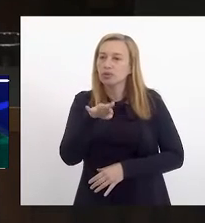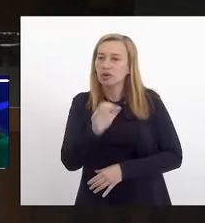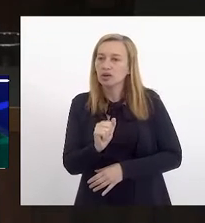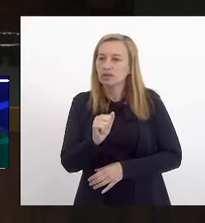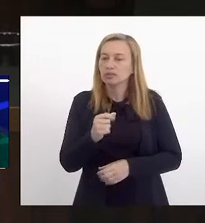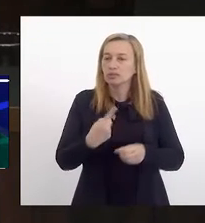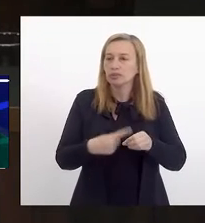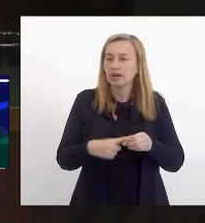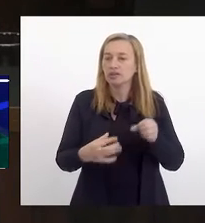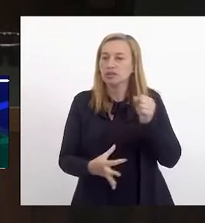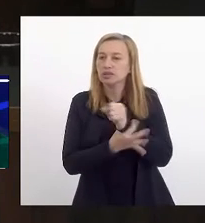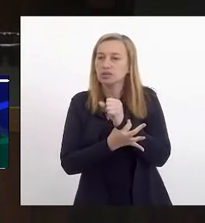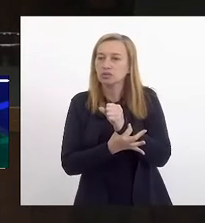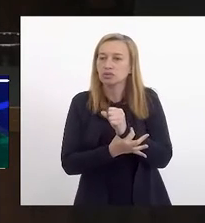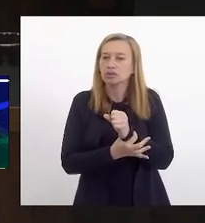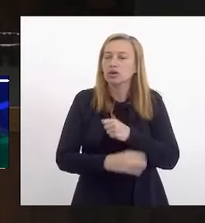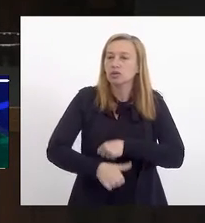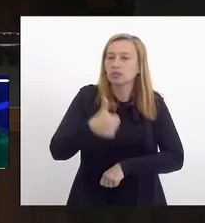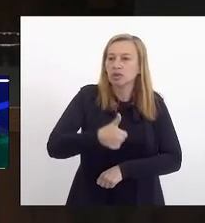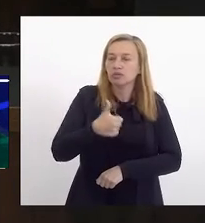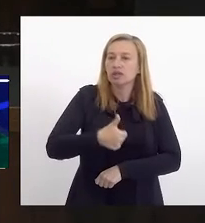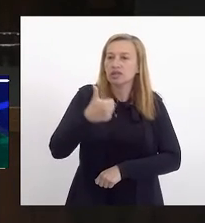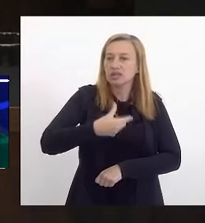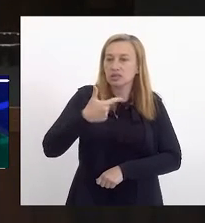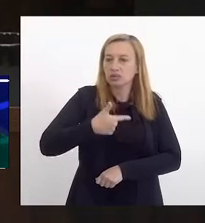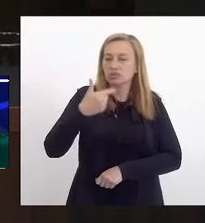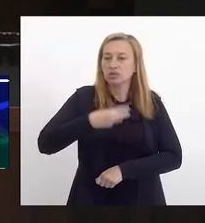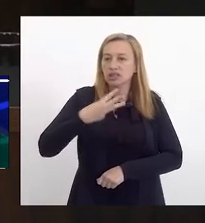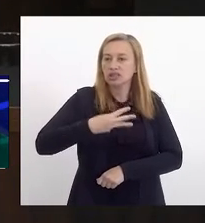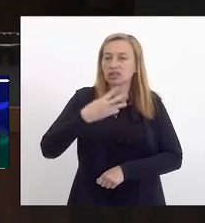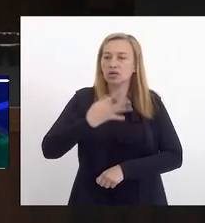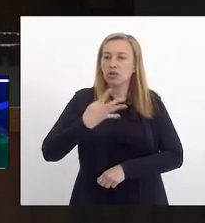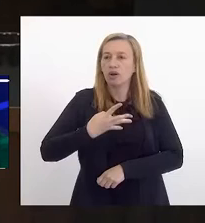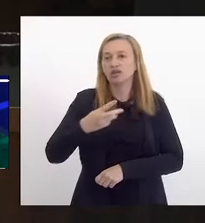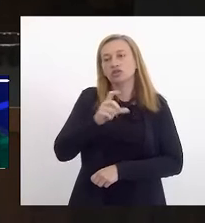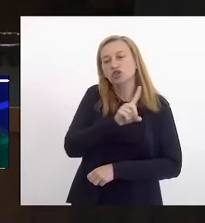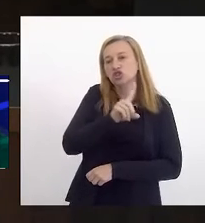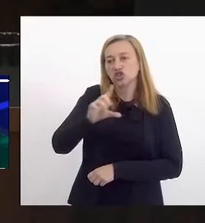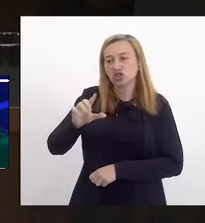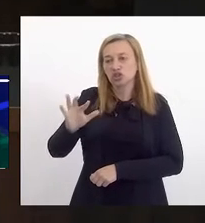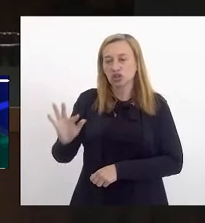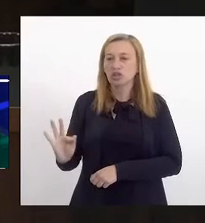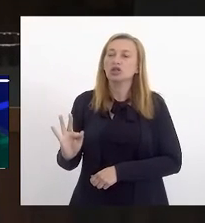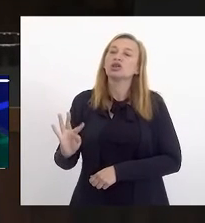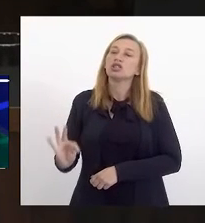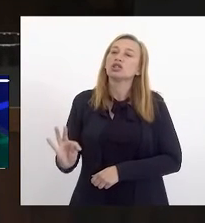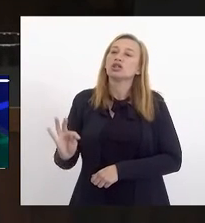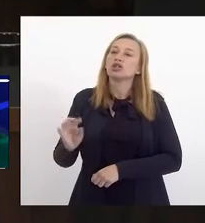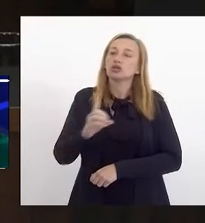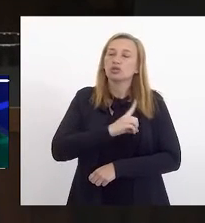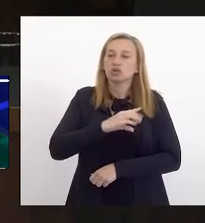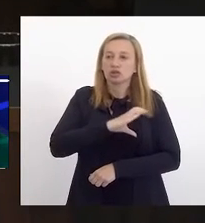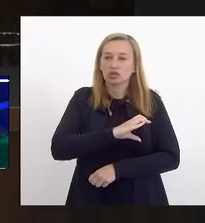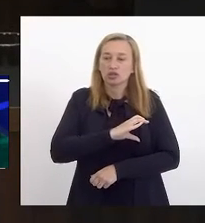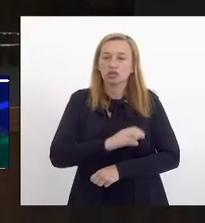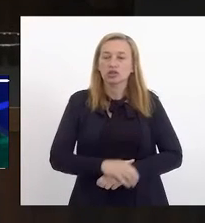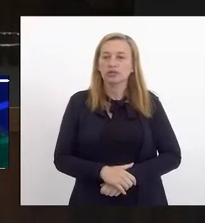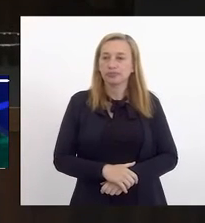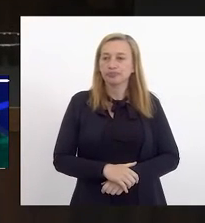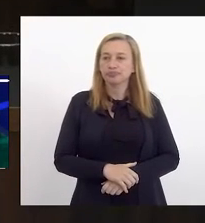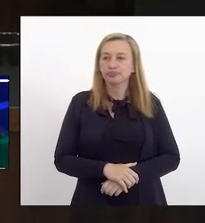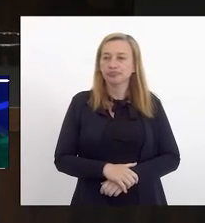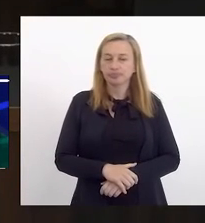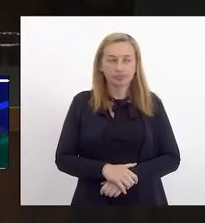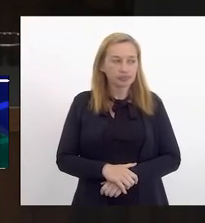Bairro Seguro no 1º, 2º, 3º e 4º distritos do município de Duque de Caxias. Parecer da comissão